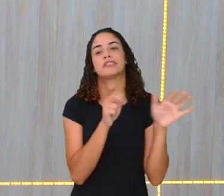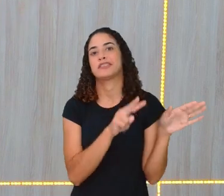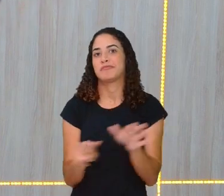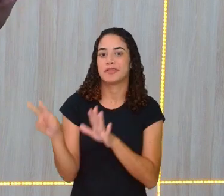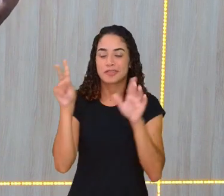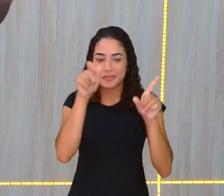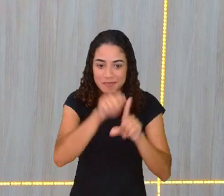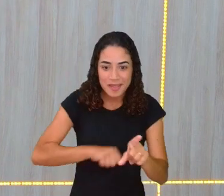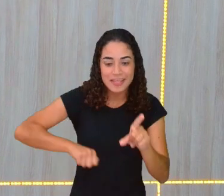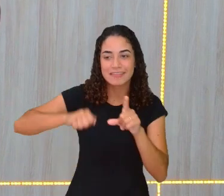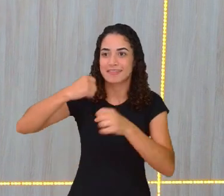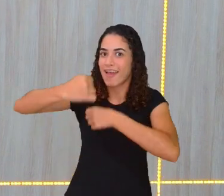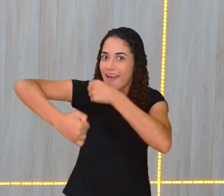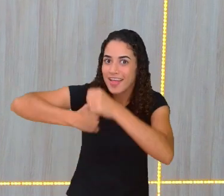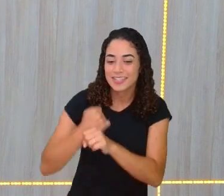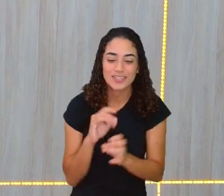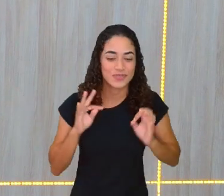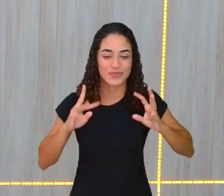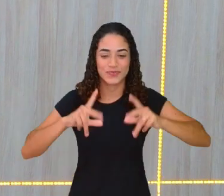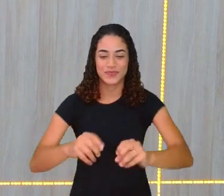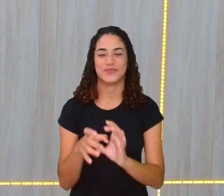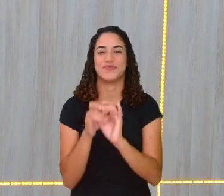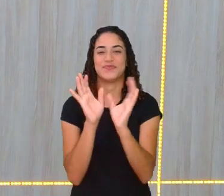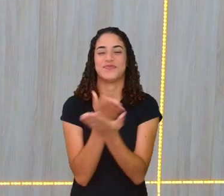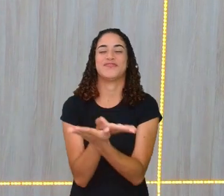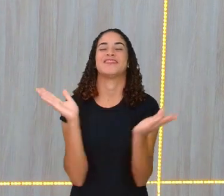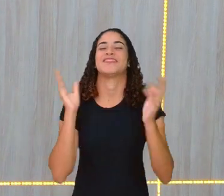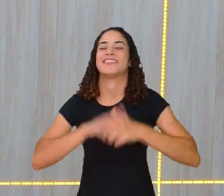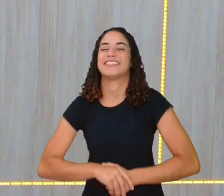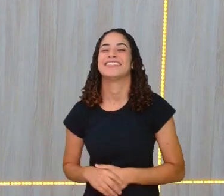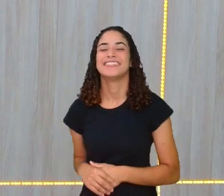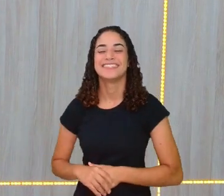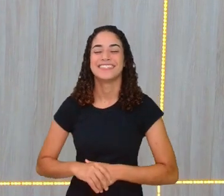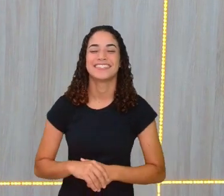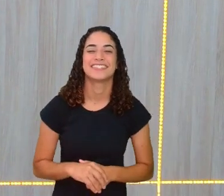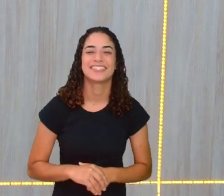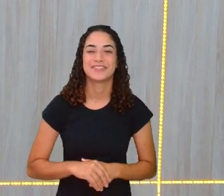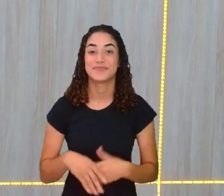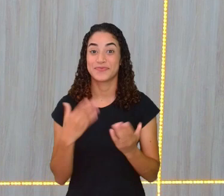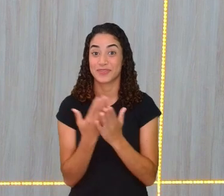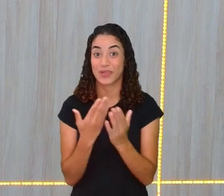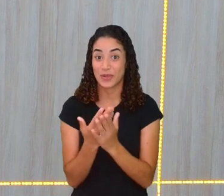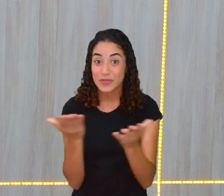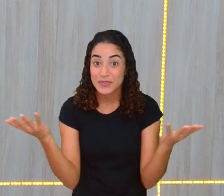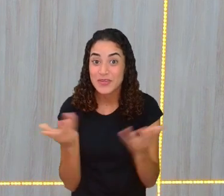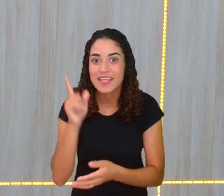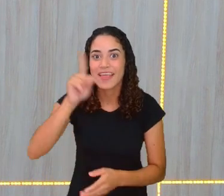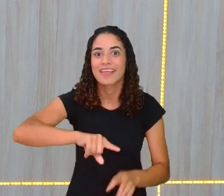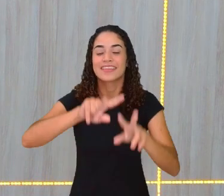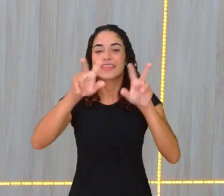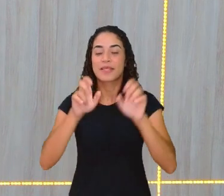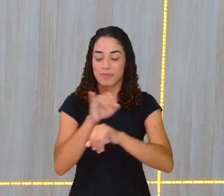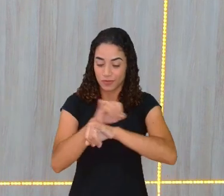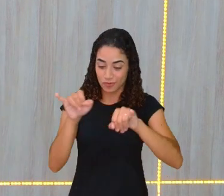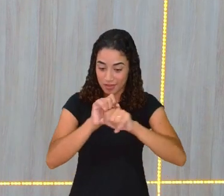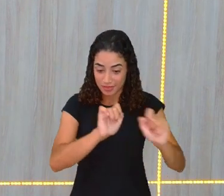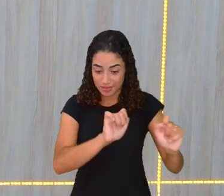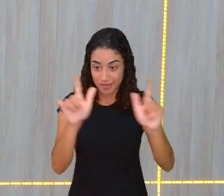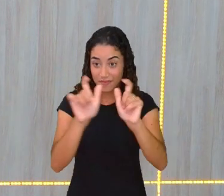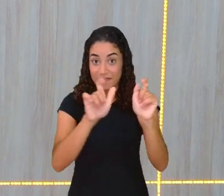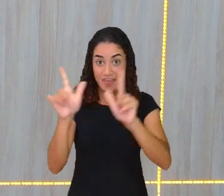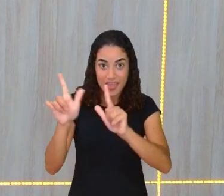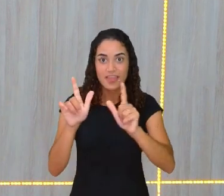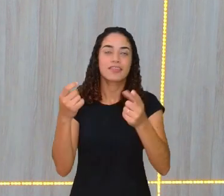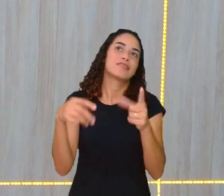mês, do ano disponíveis para vocês lá, tá certo? A nossa aula de hoje é sobre a notícia na TV e